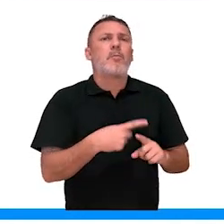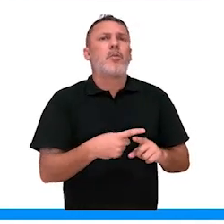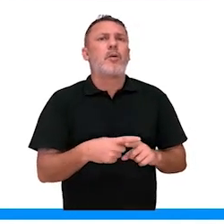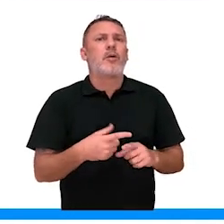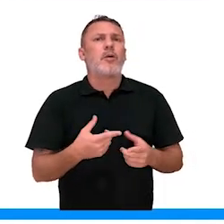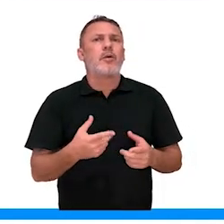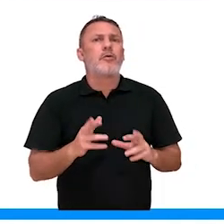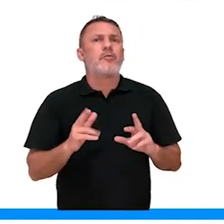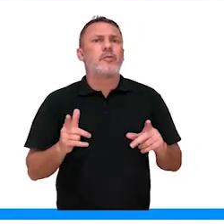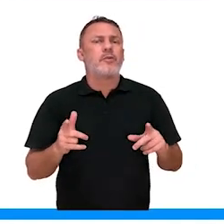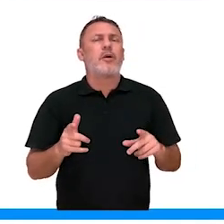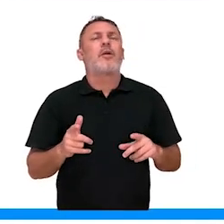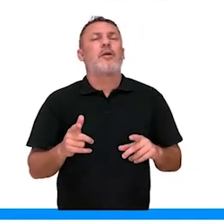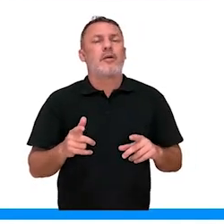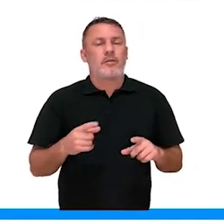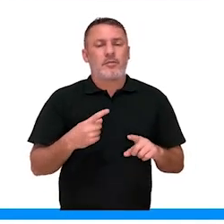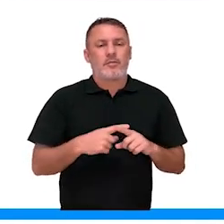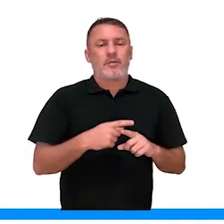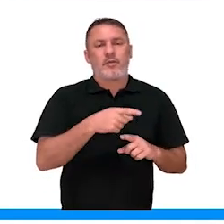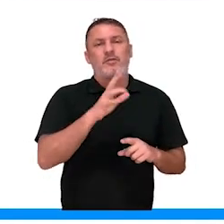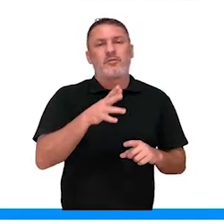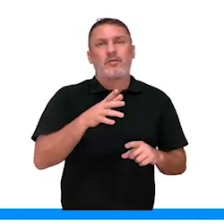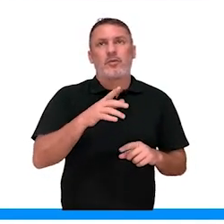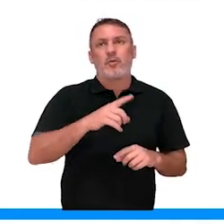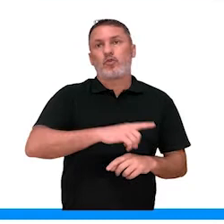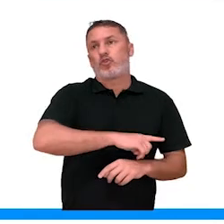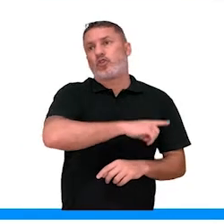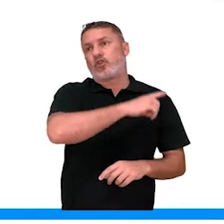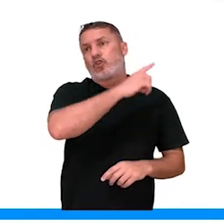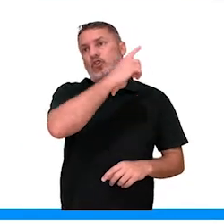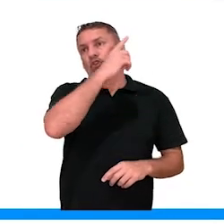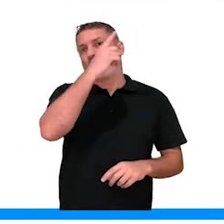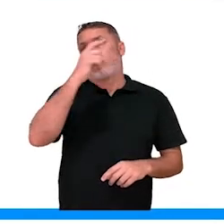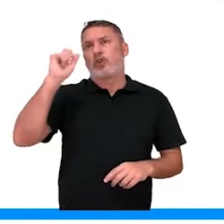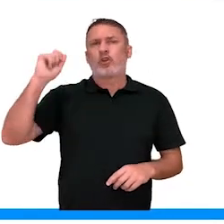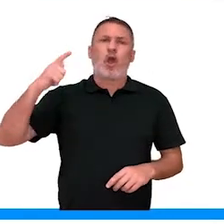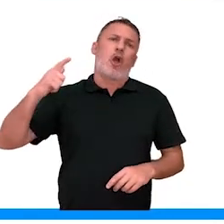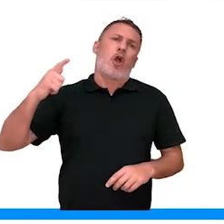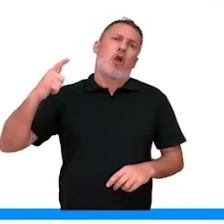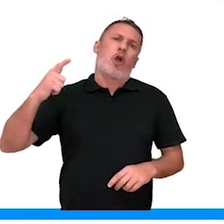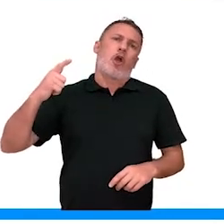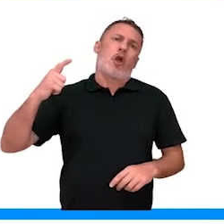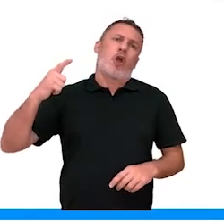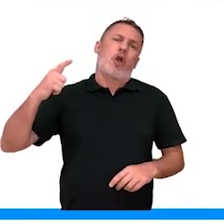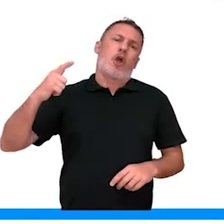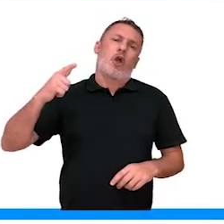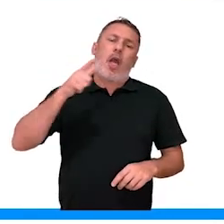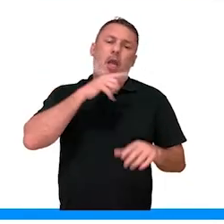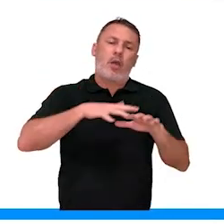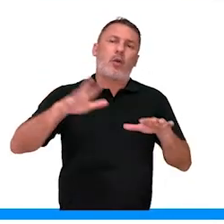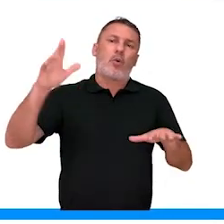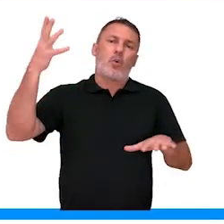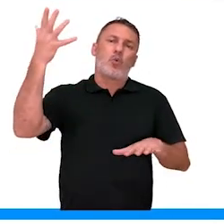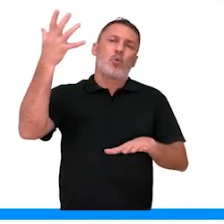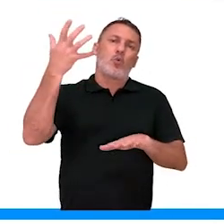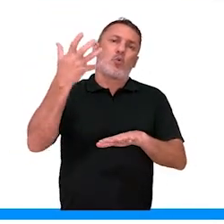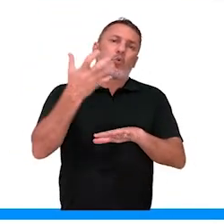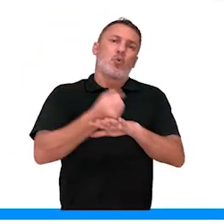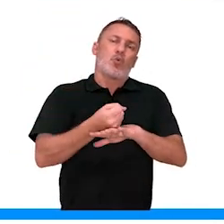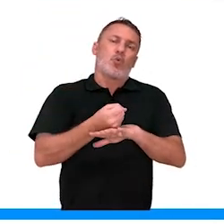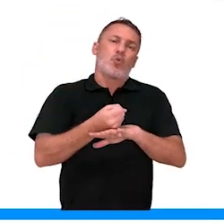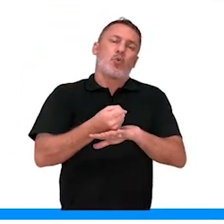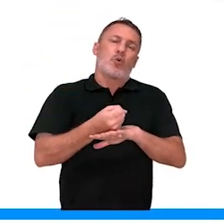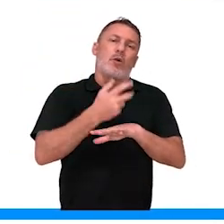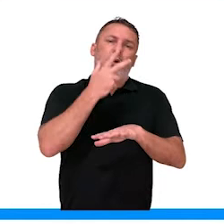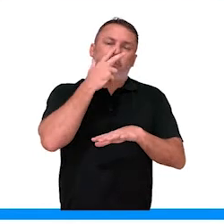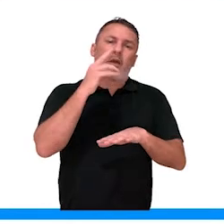isso acontece? Porque absorveu o calor o dia inteiro, então ela acabou tendo aí uma temperatura um pouquinho